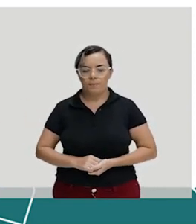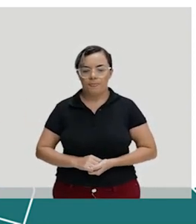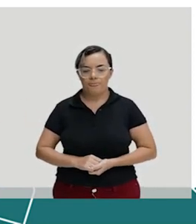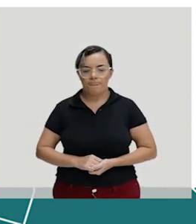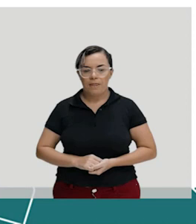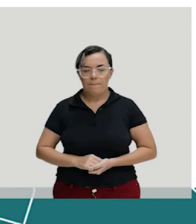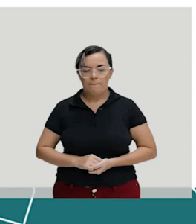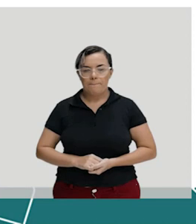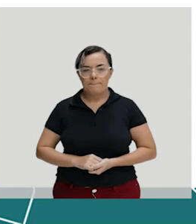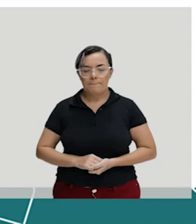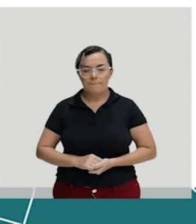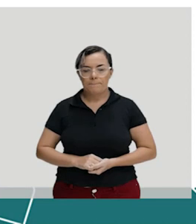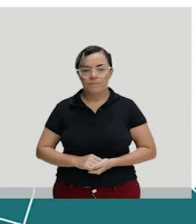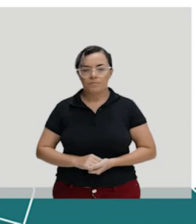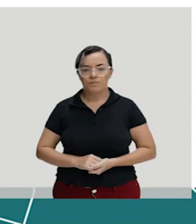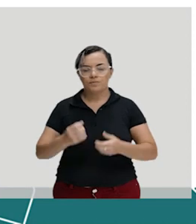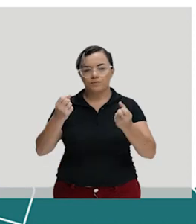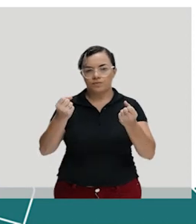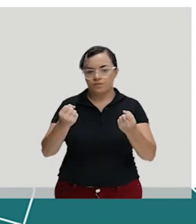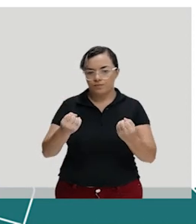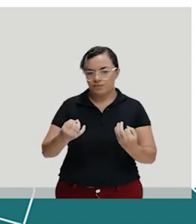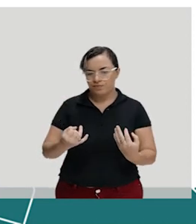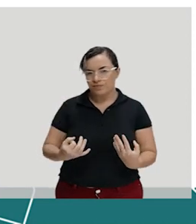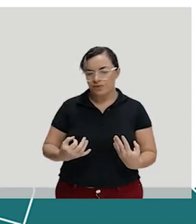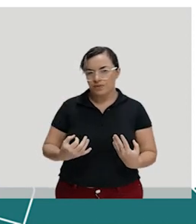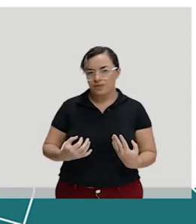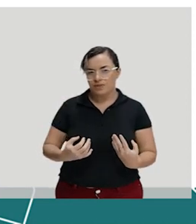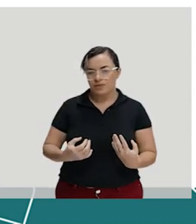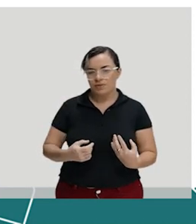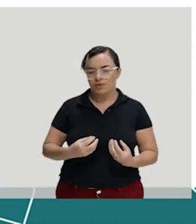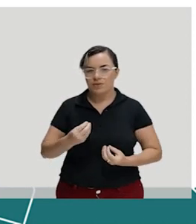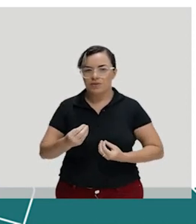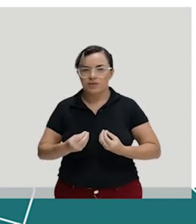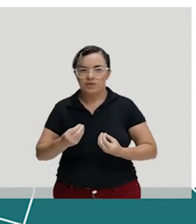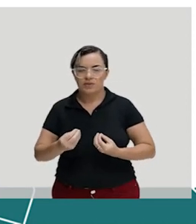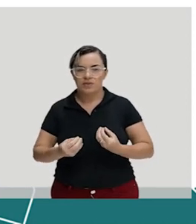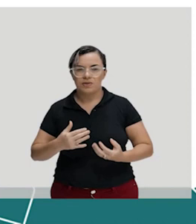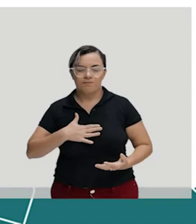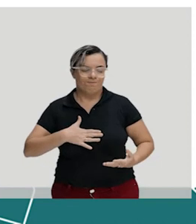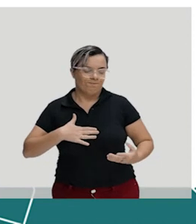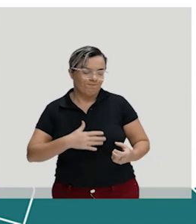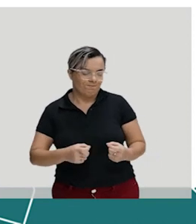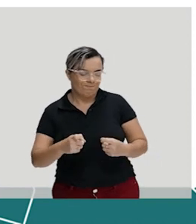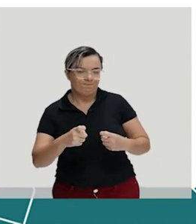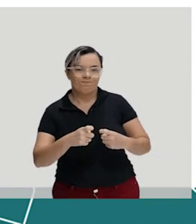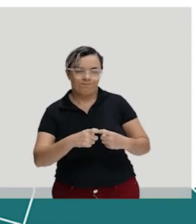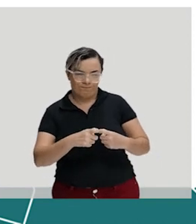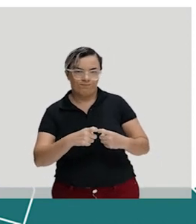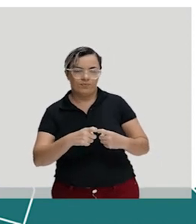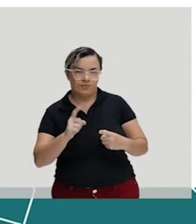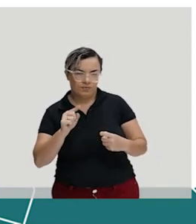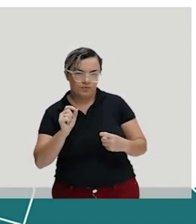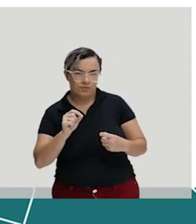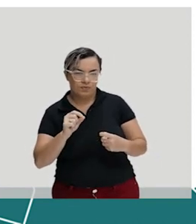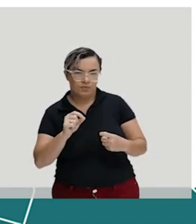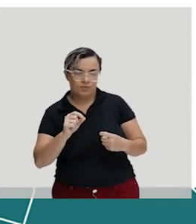muito amor e cantiga quer dizer a sensualidade Eh esses Prazeres sexuais que nós vimos